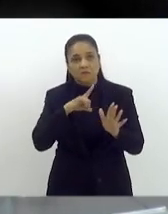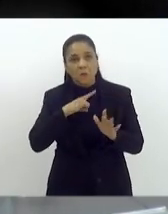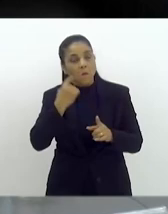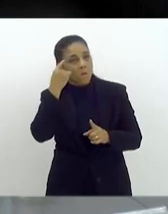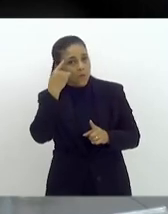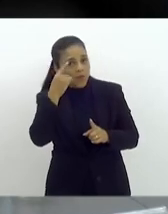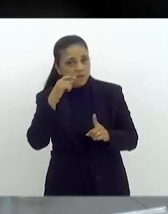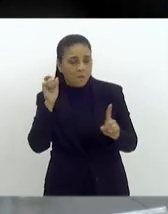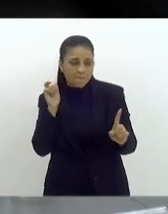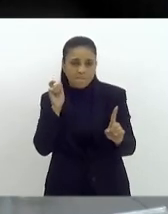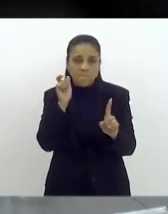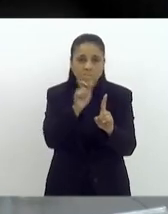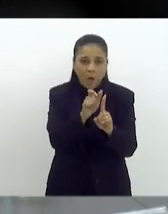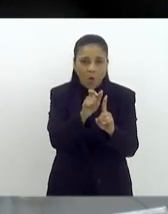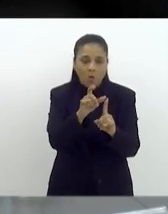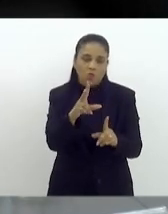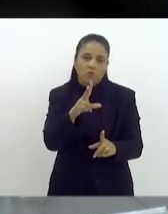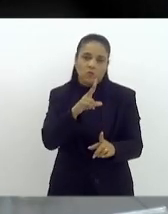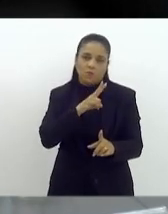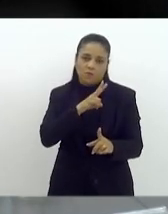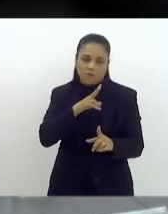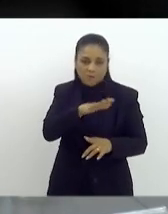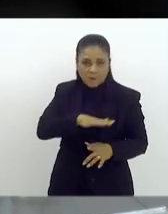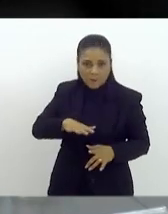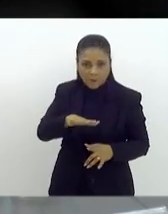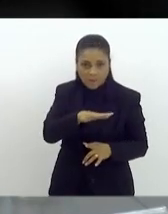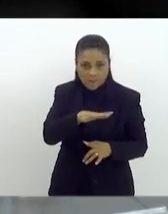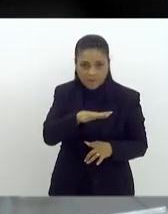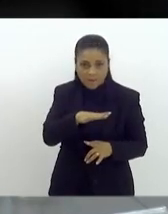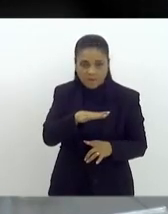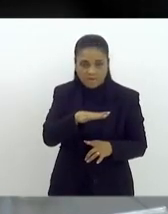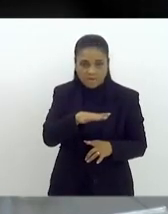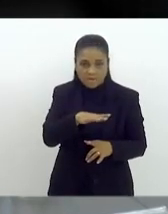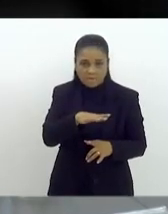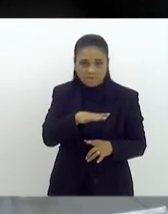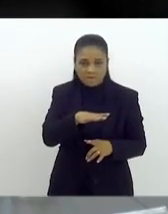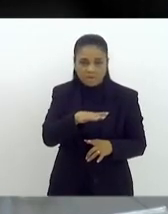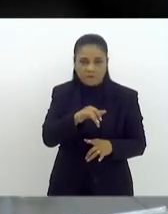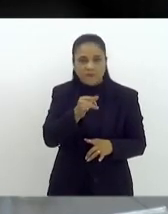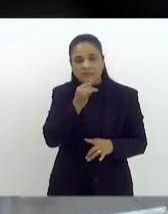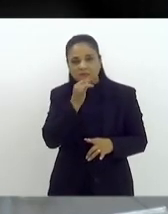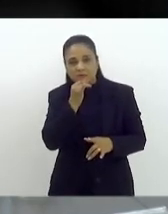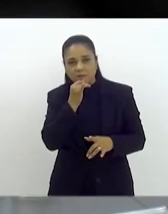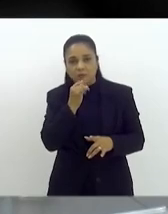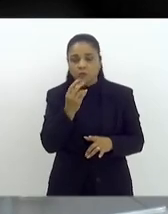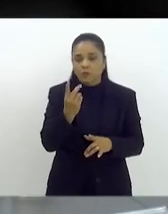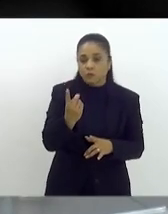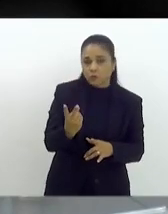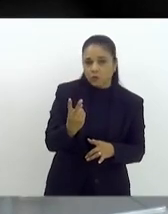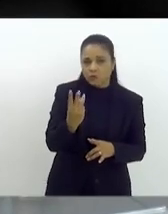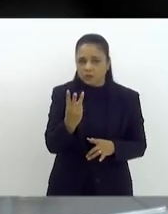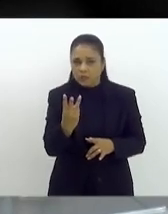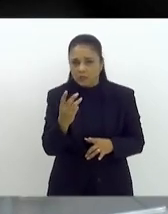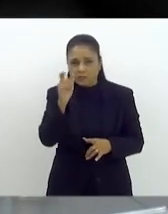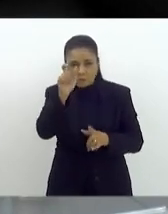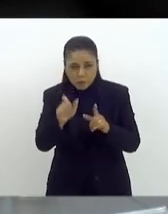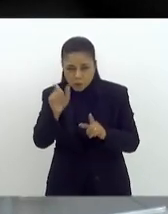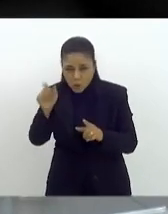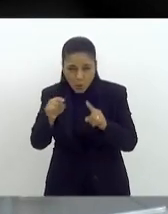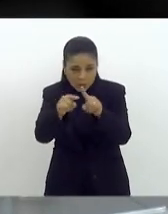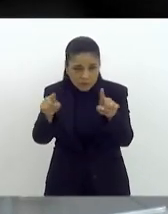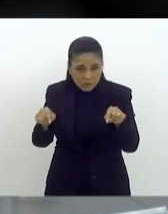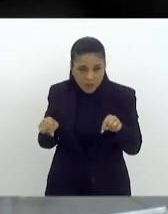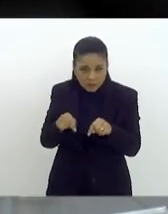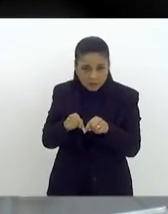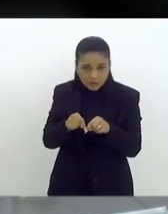ofensa praticada no âmbito privado né vamos supor no espaço entre duas três pessoas ou ainda numa sala restrita